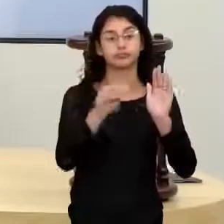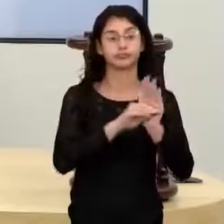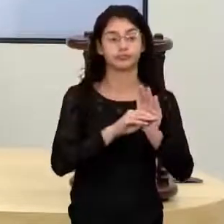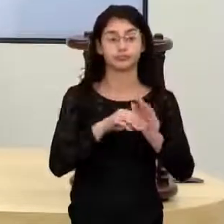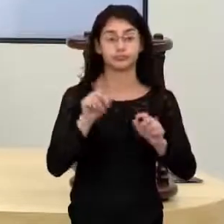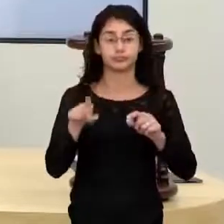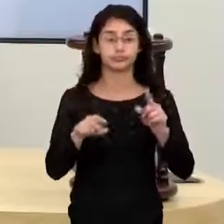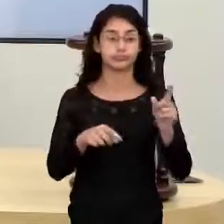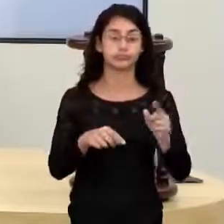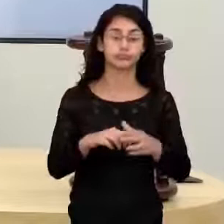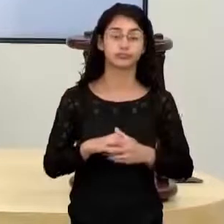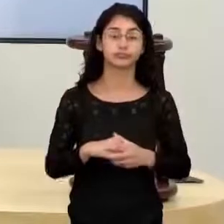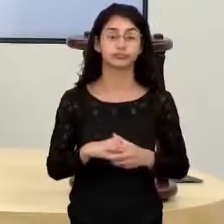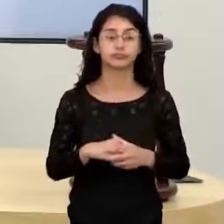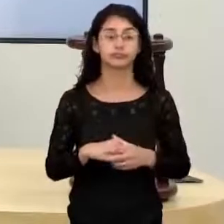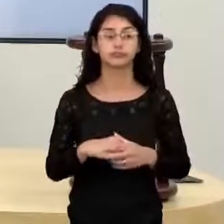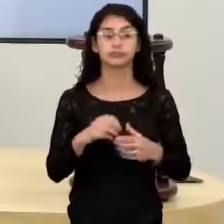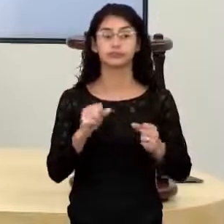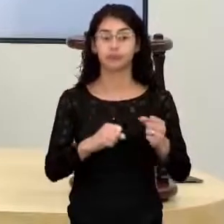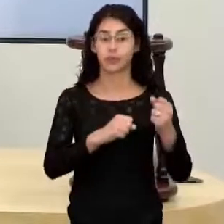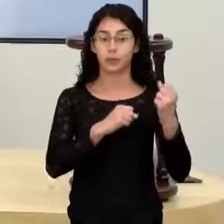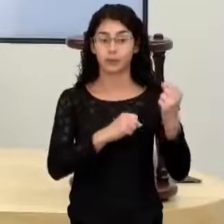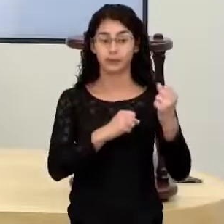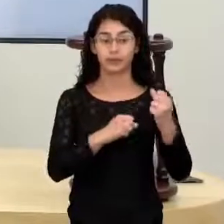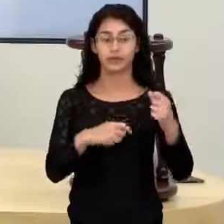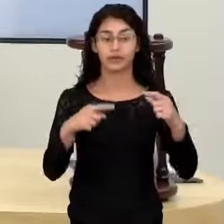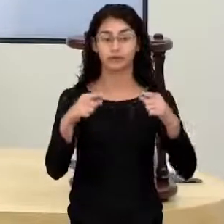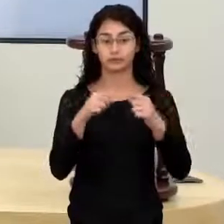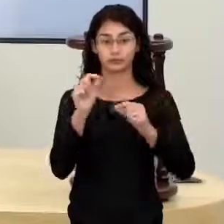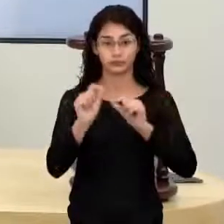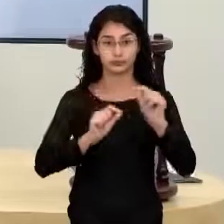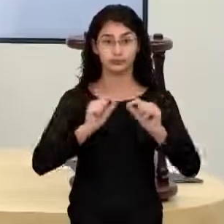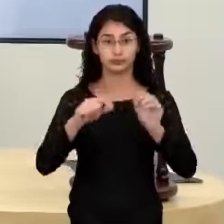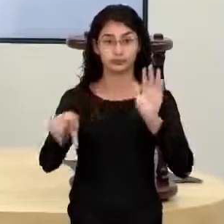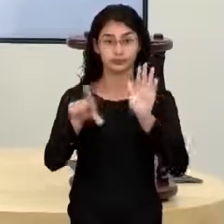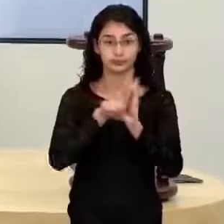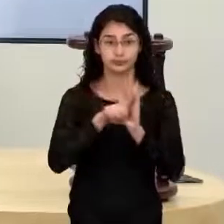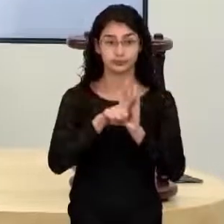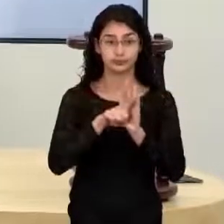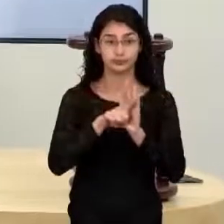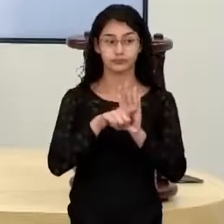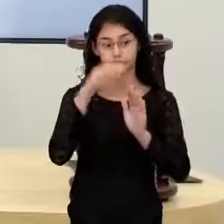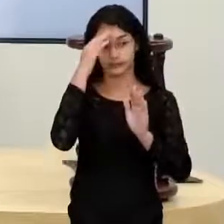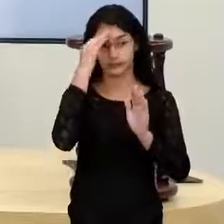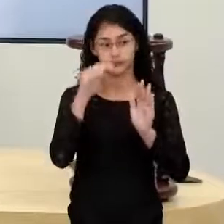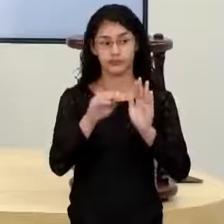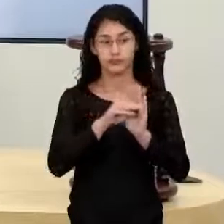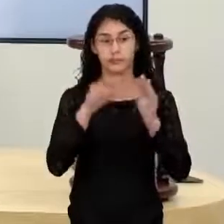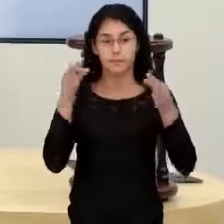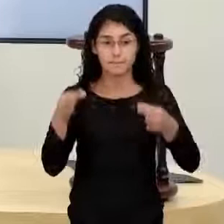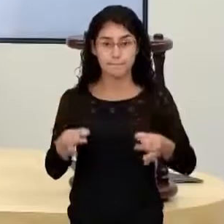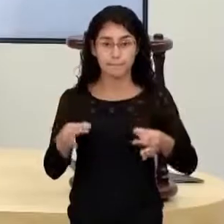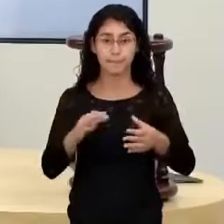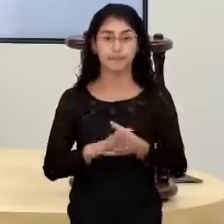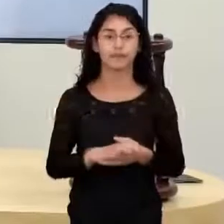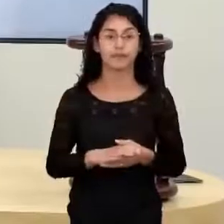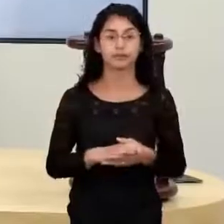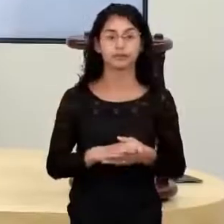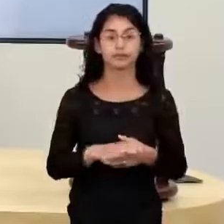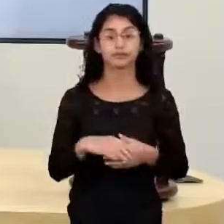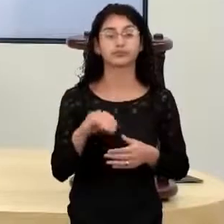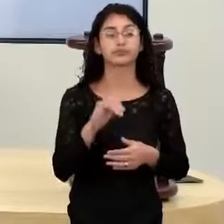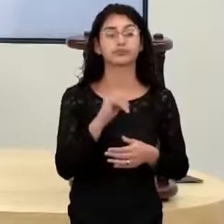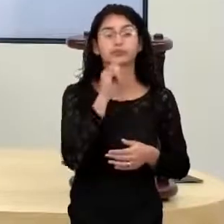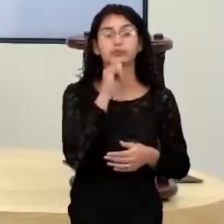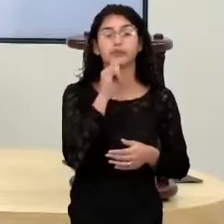Executivo, inclusive, eles são responsáveis por fazer com que as leis elas sejam cumpridas, que elas sejam, por exemplo,